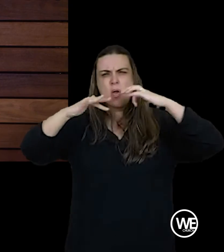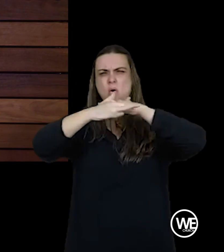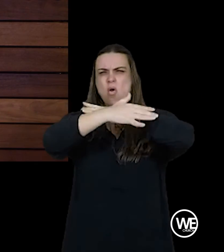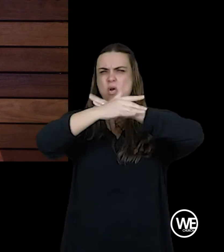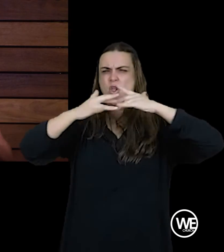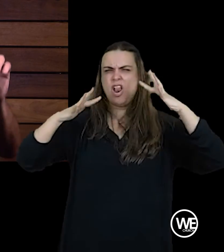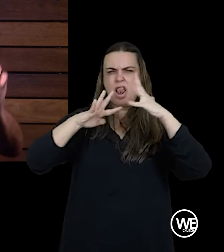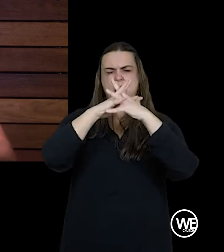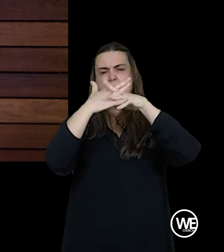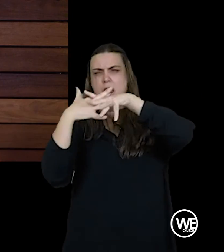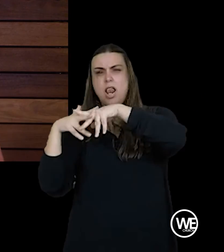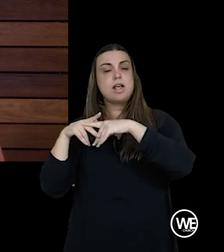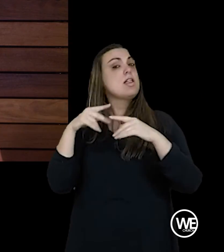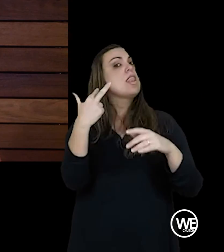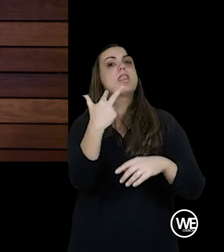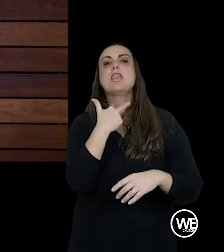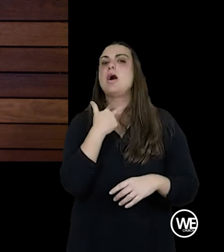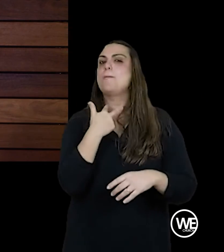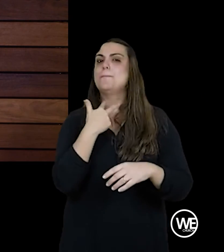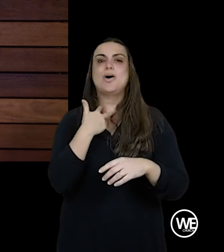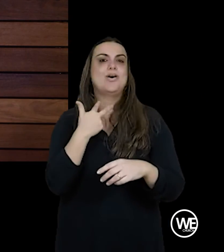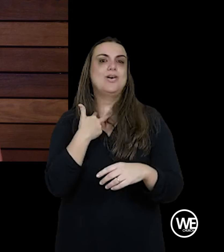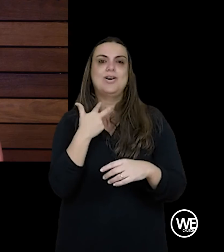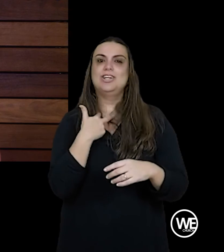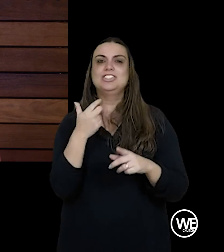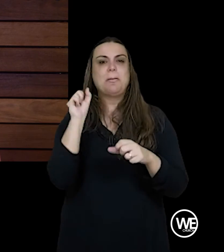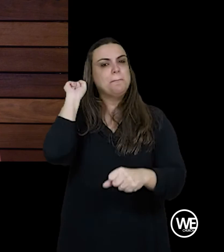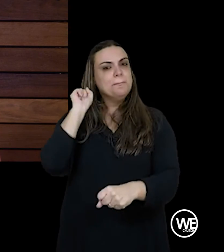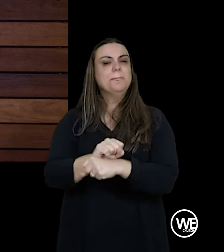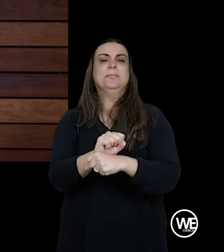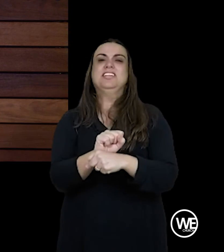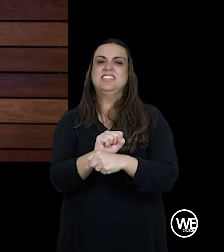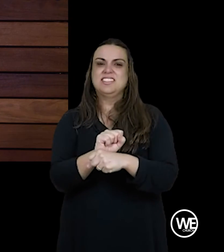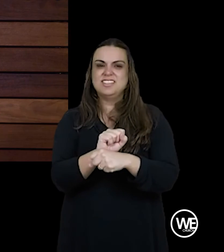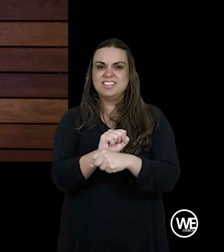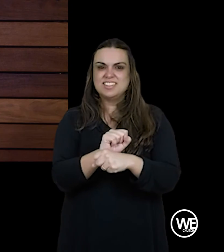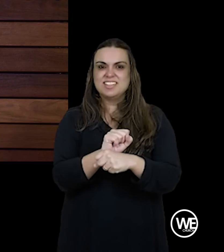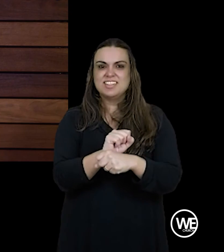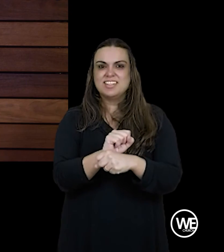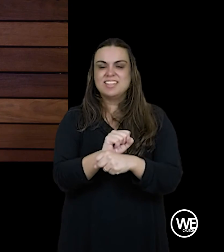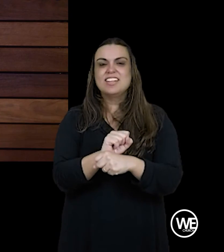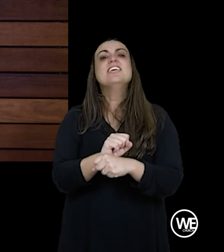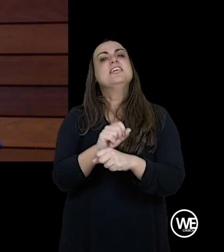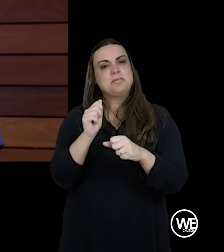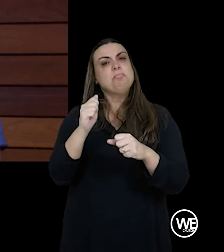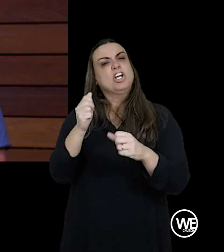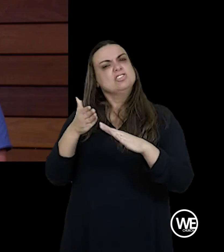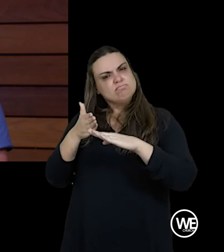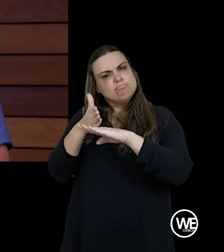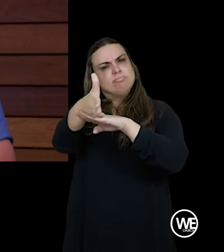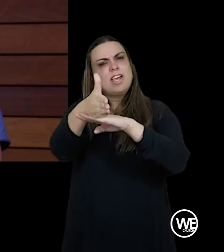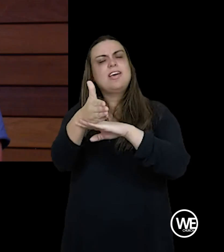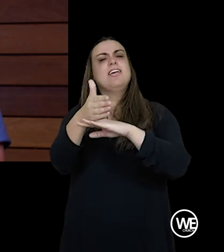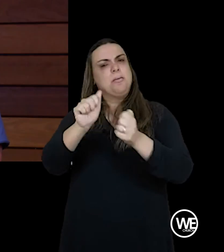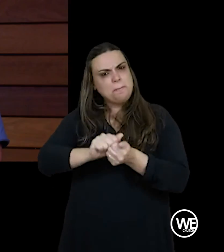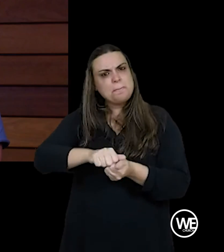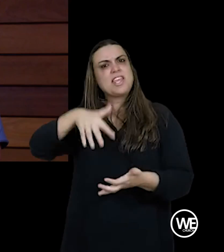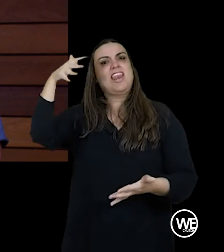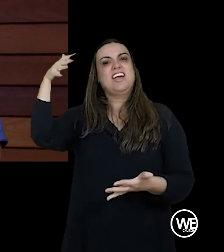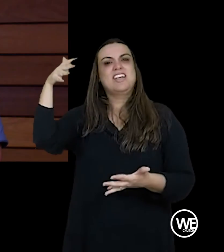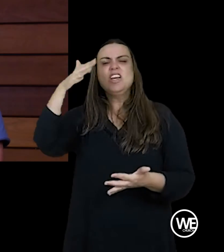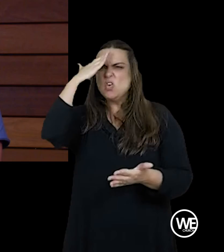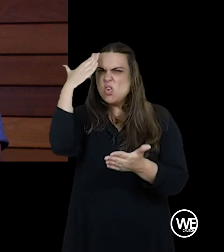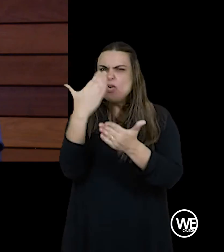outras coisas, né? Ela não pode nunca, para Jesus, impedir o acesso ao milagre. Então, confiar nesse Deus